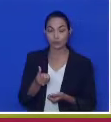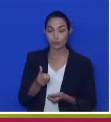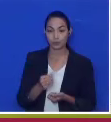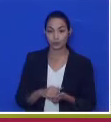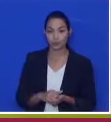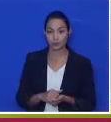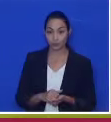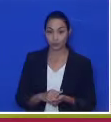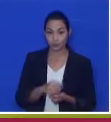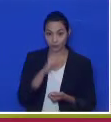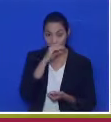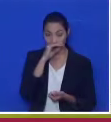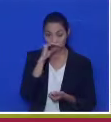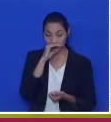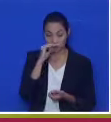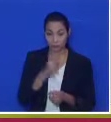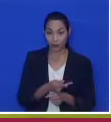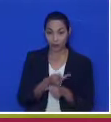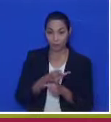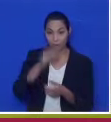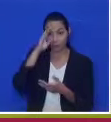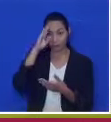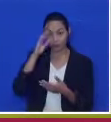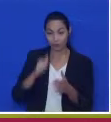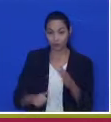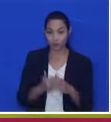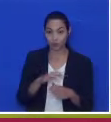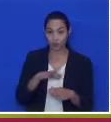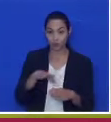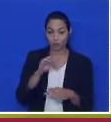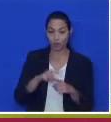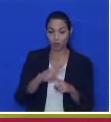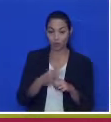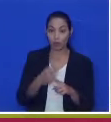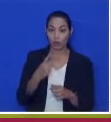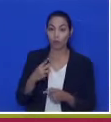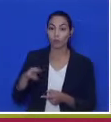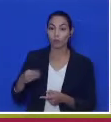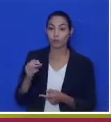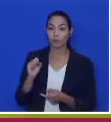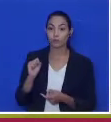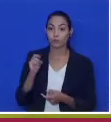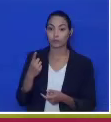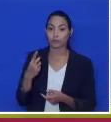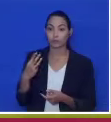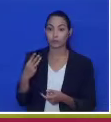Rosa 06. O prêmio na faixa principal do primeiro sorteio da dupla Sena hoje é de